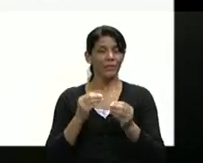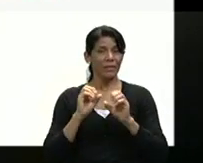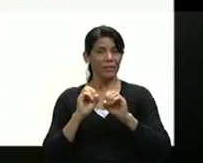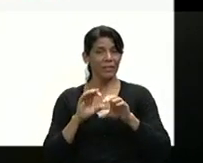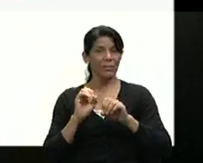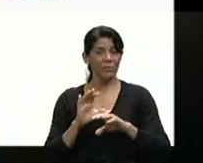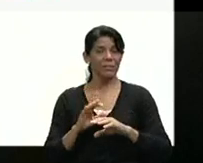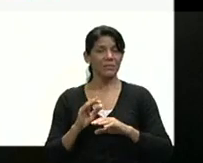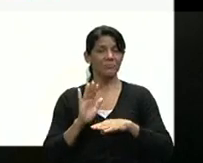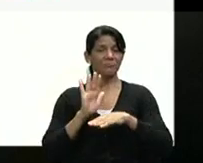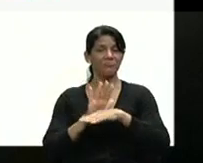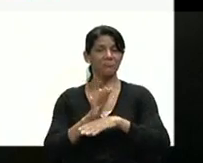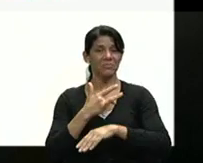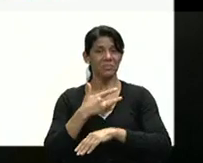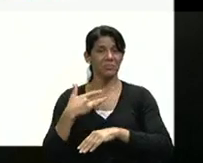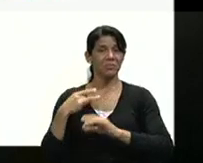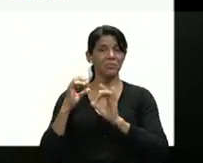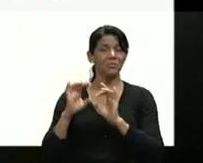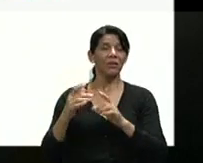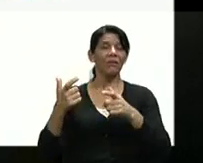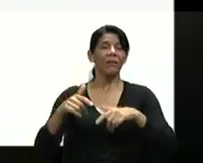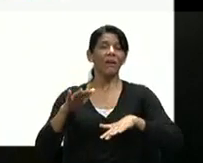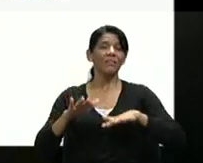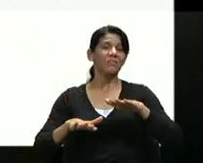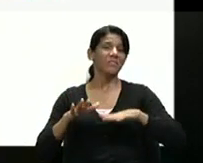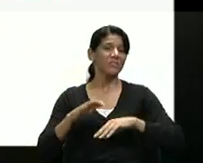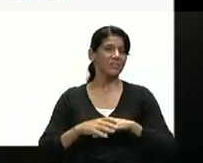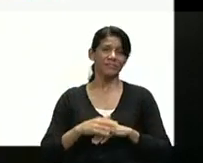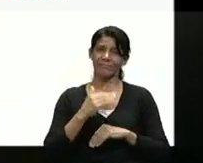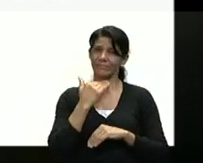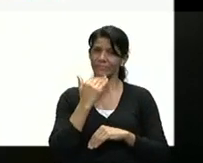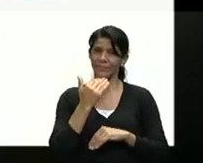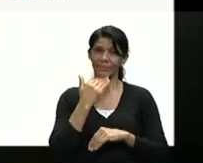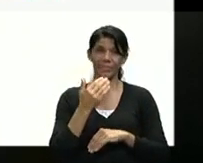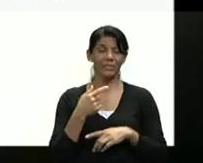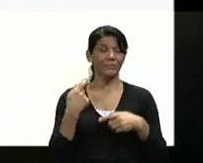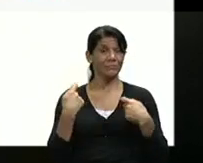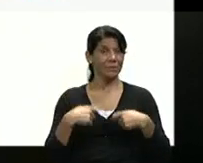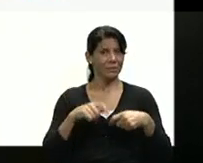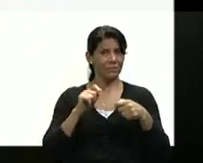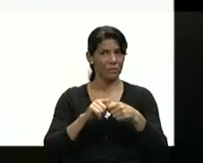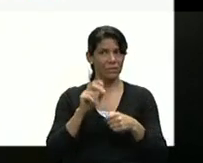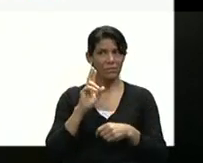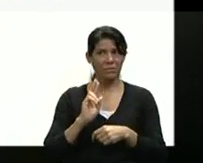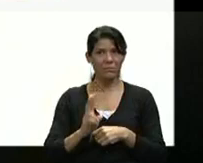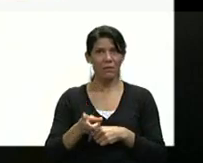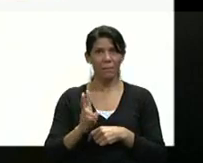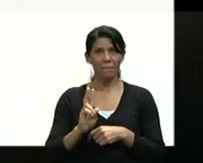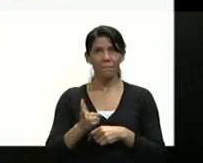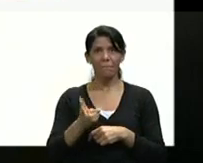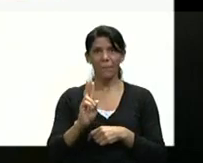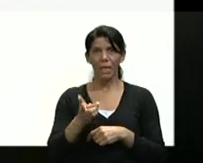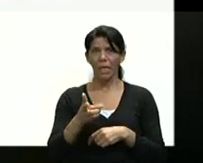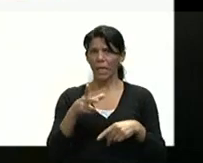educação e de promoção apenas em alguns momentos. Nós precisamos fazer isso de